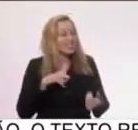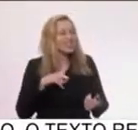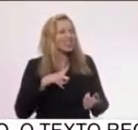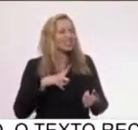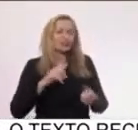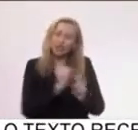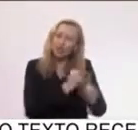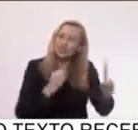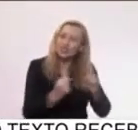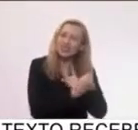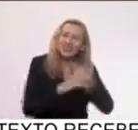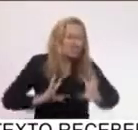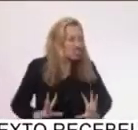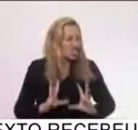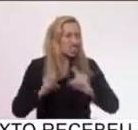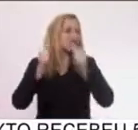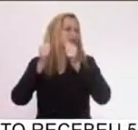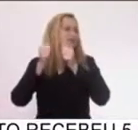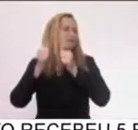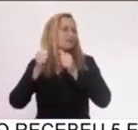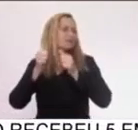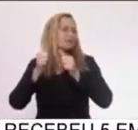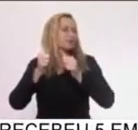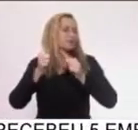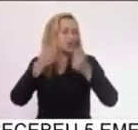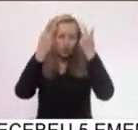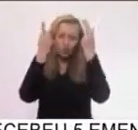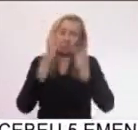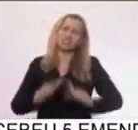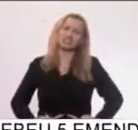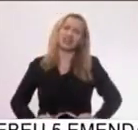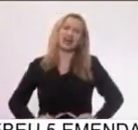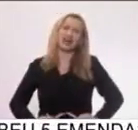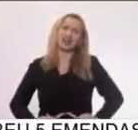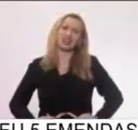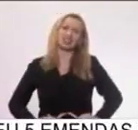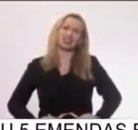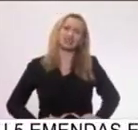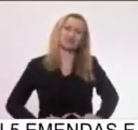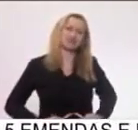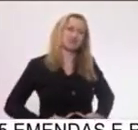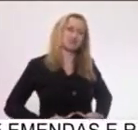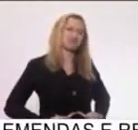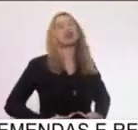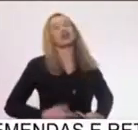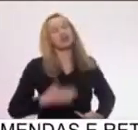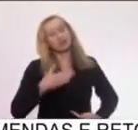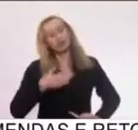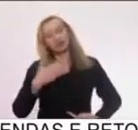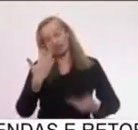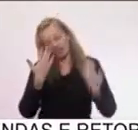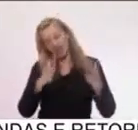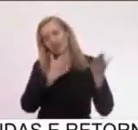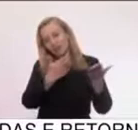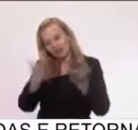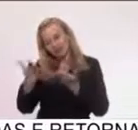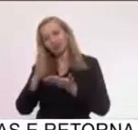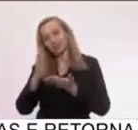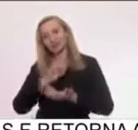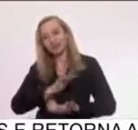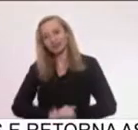uma sociedade limpa, com urbanidade, com civilidade. Então, meu aplauso aos